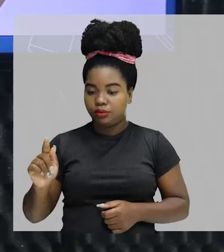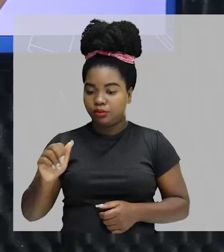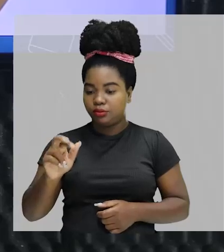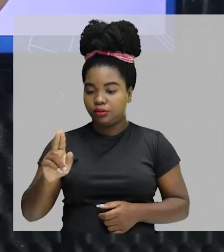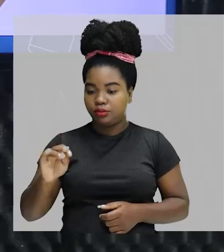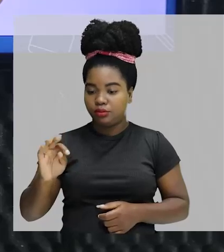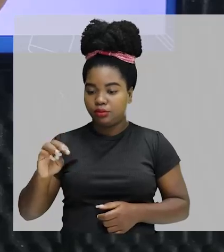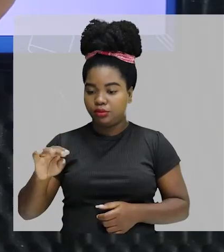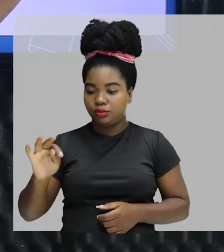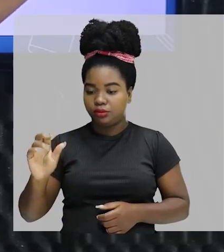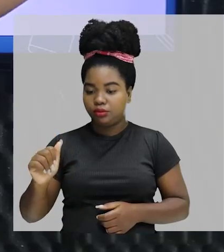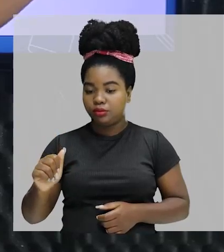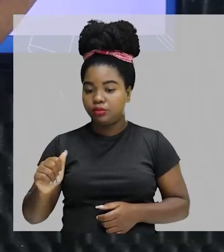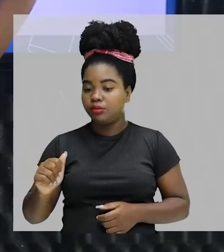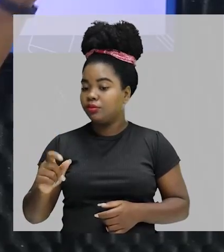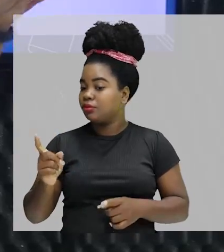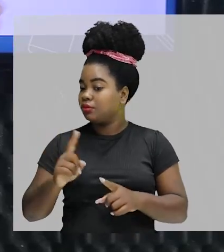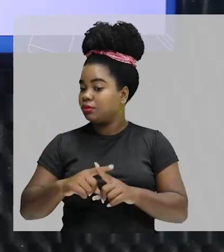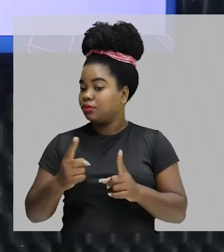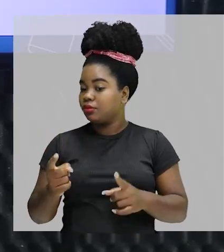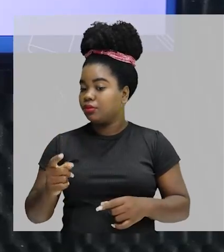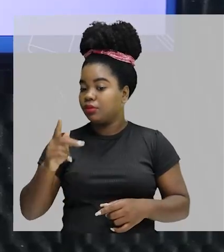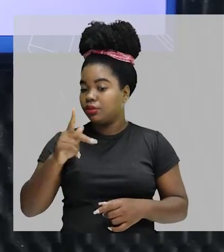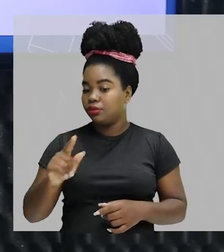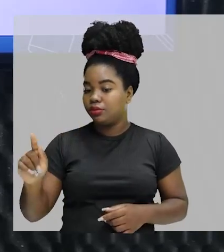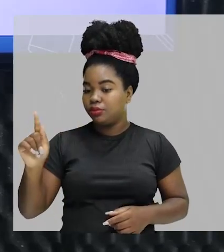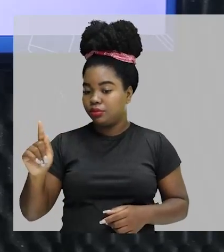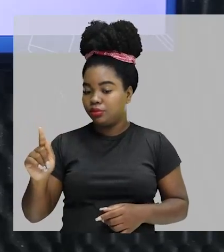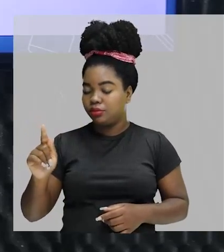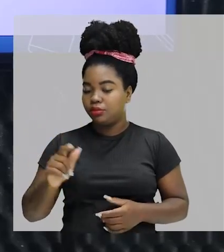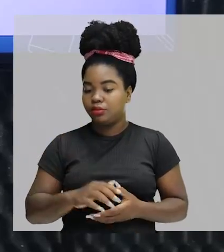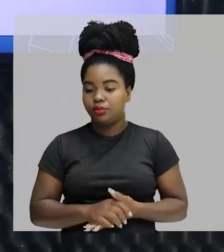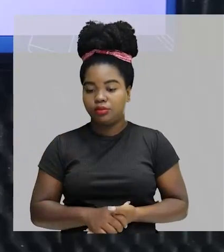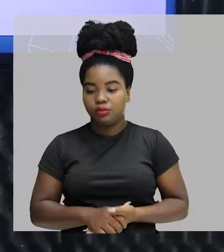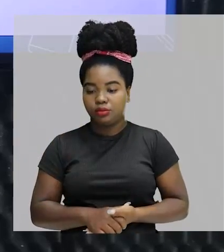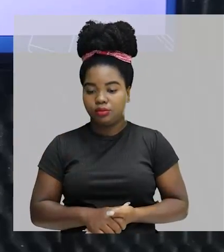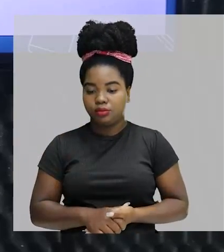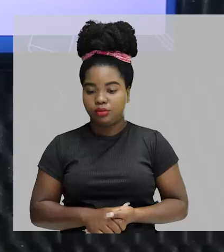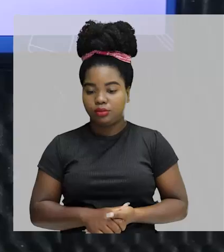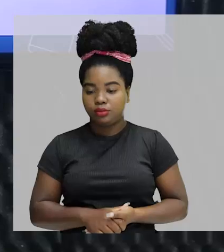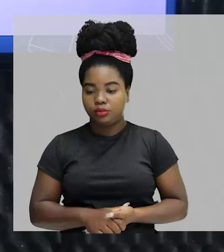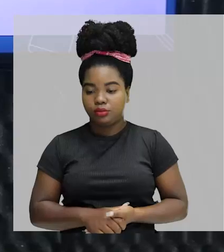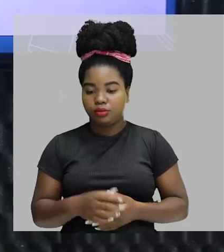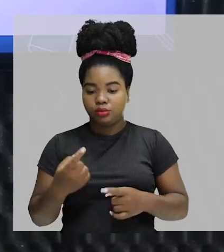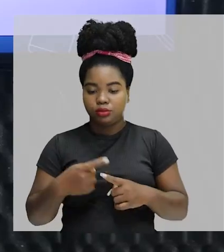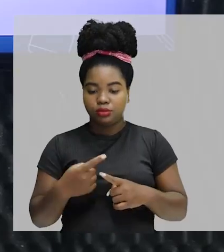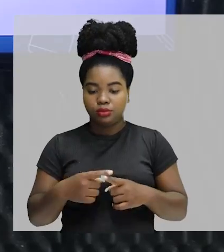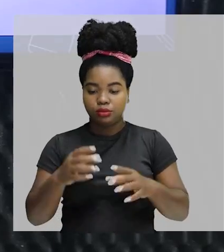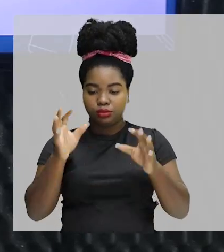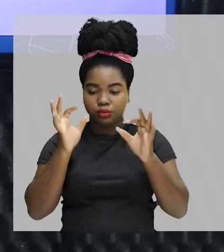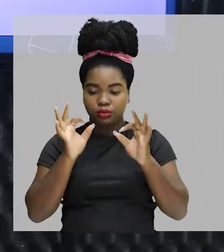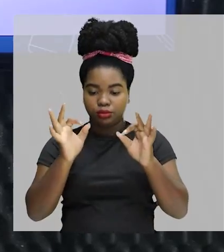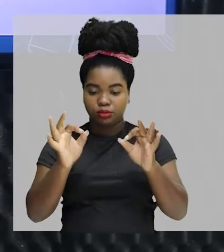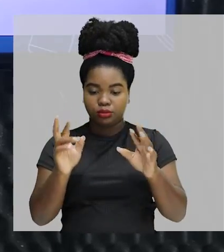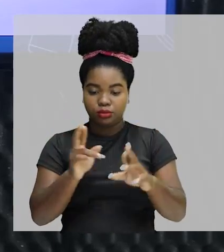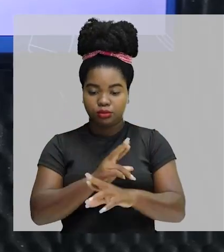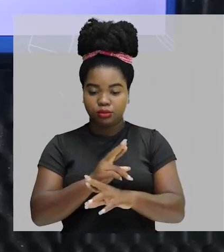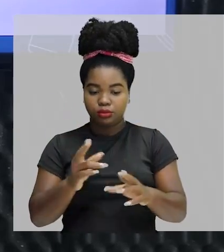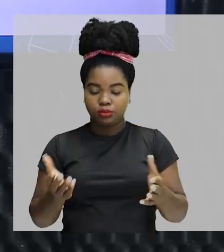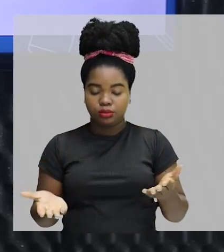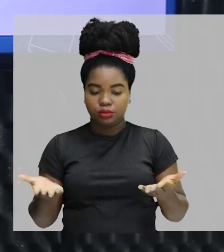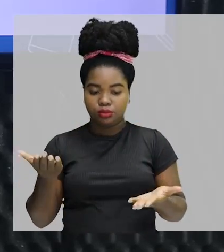tá? Corrija aí no teu material, é geométrica, nós estamos falando é de PG, não de PA, tá? Por que eu quero te chamar a atenção em relação a